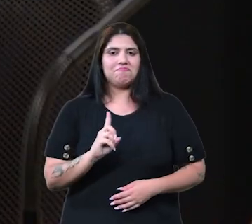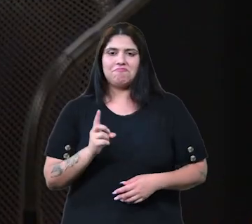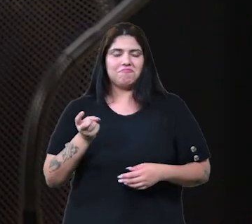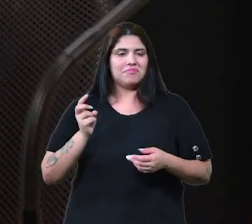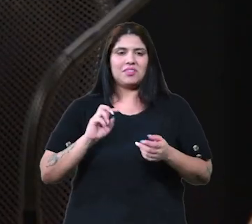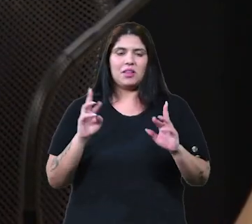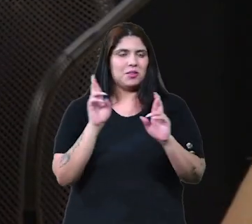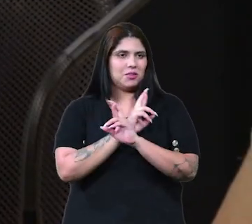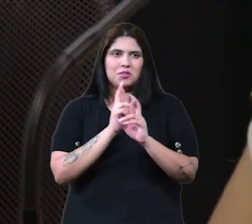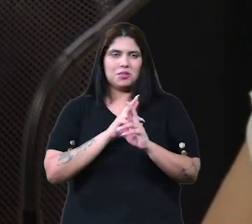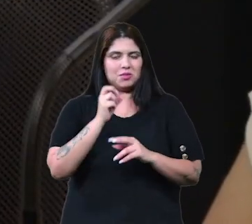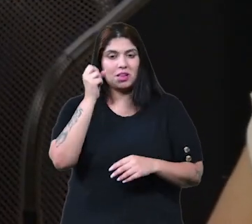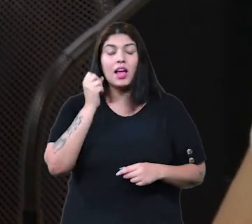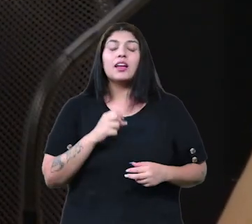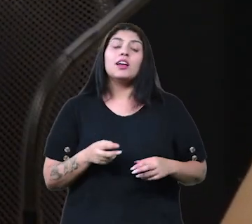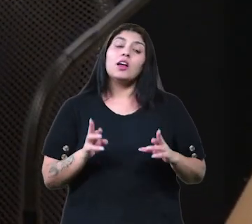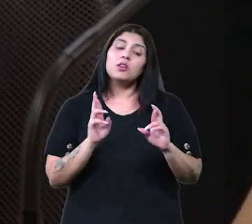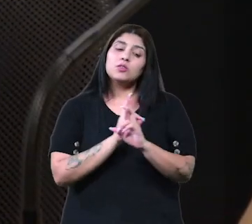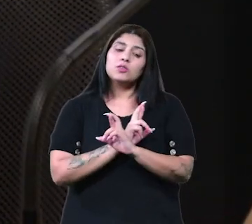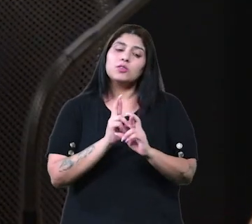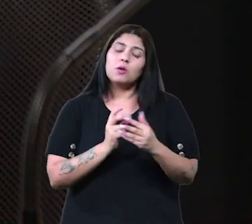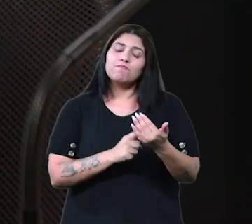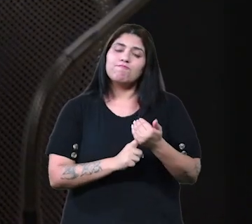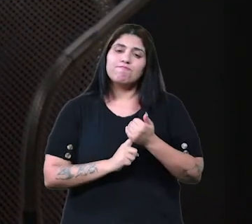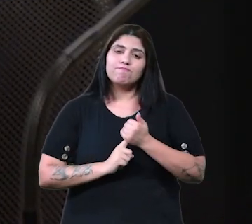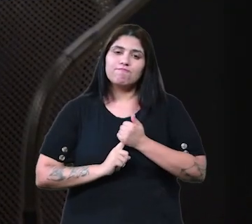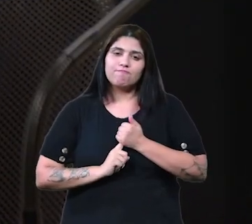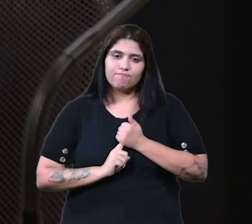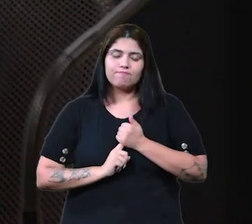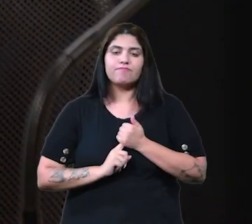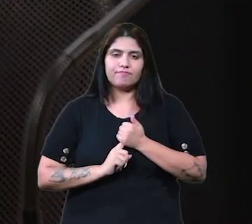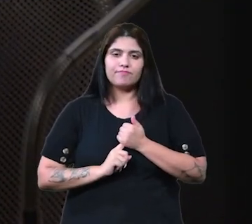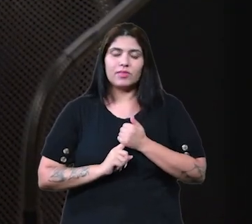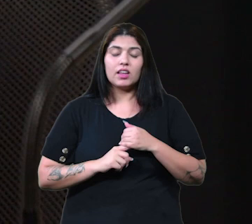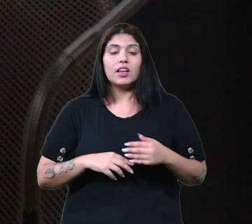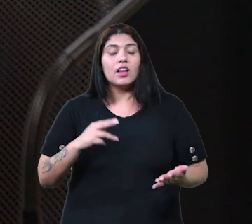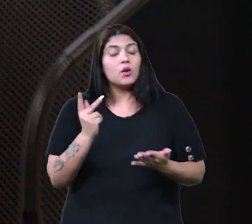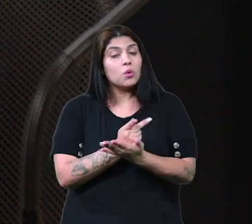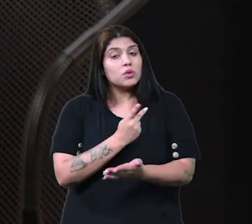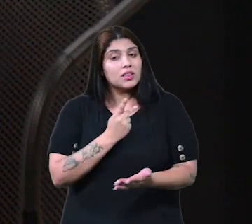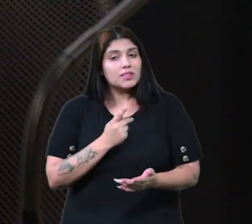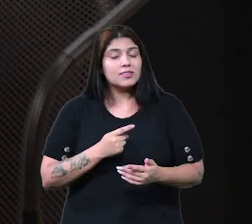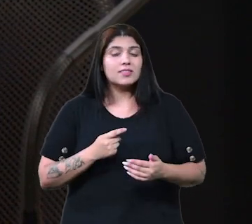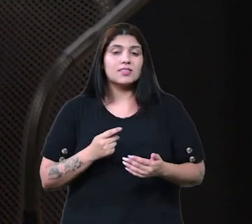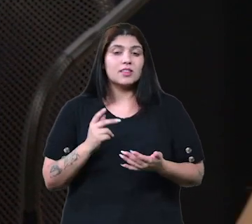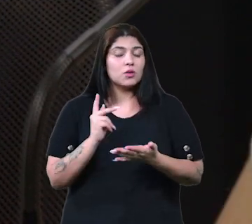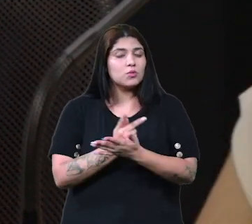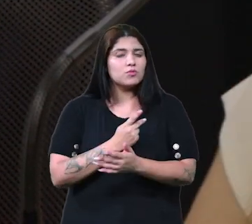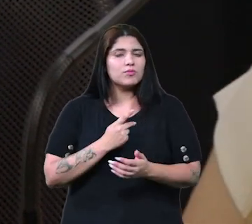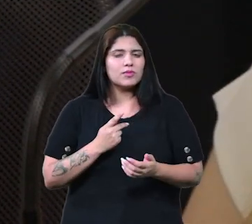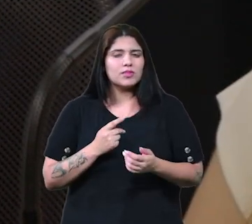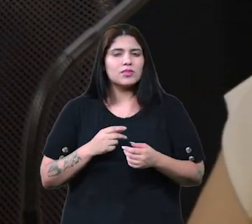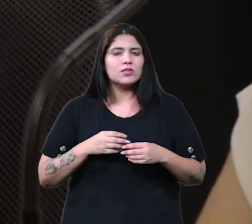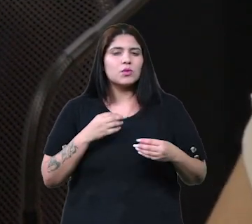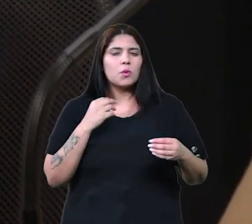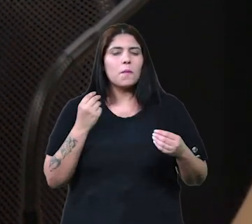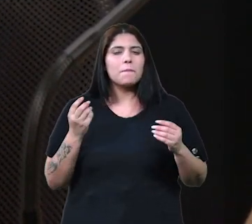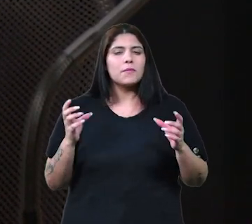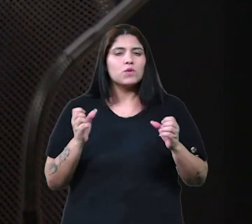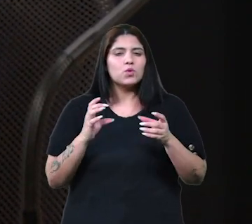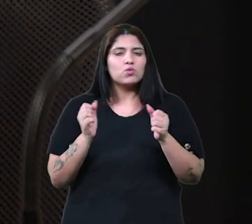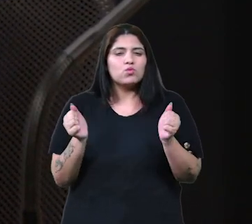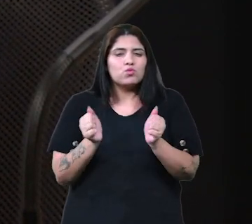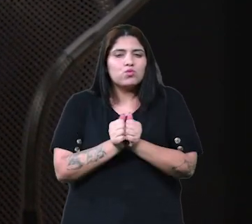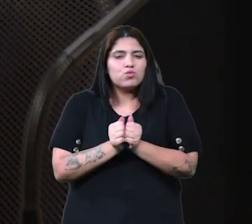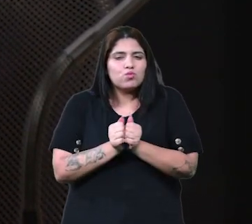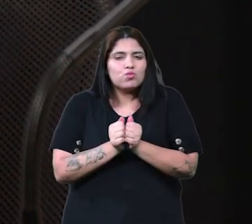esse acolhimento, a essa recepção, e acontece por meio de algumas dimensões, né? Se a gente for pensar, a